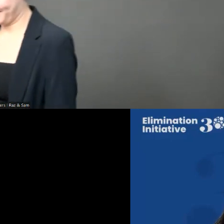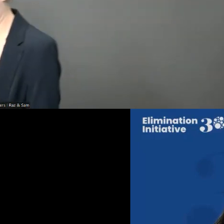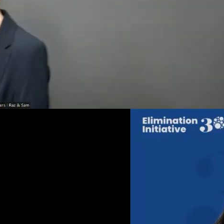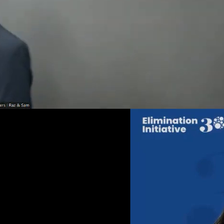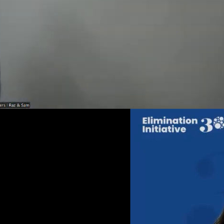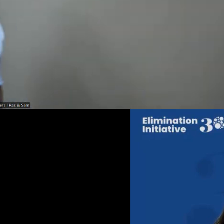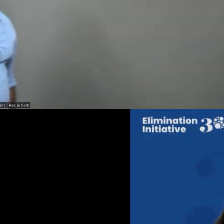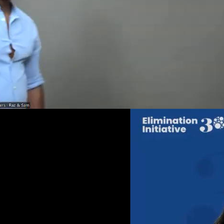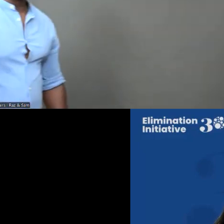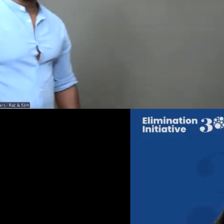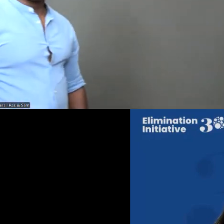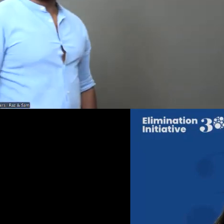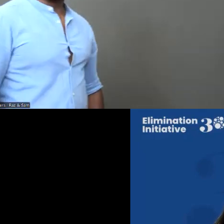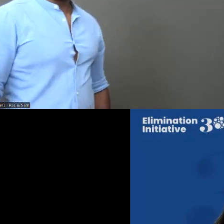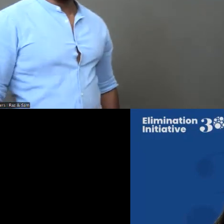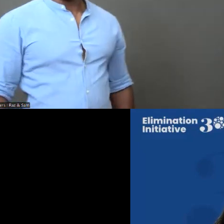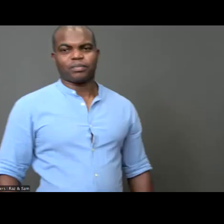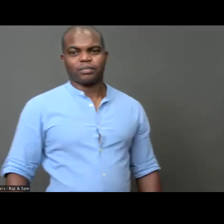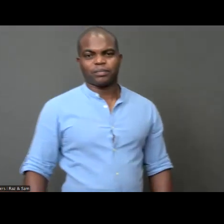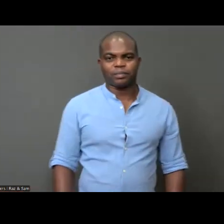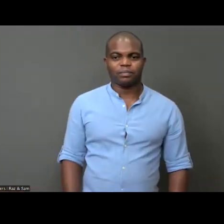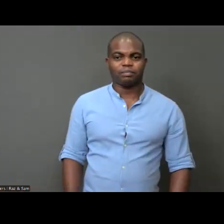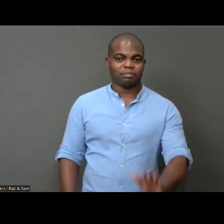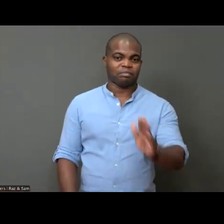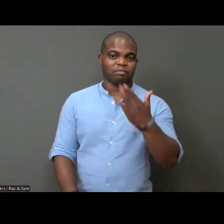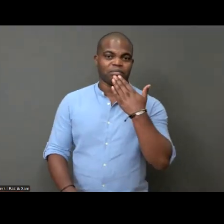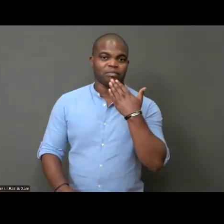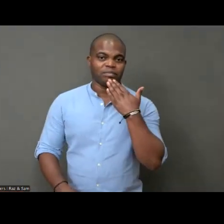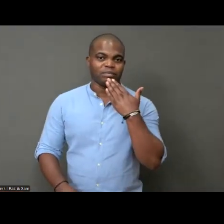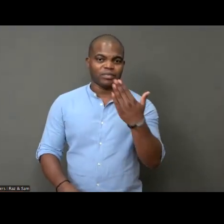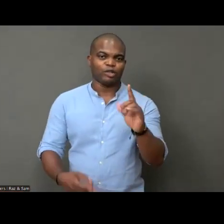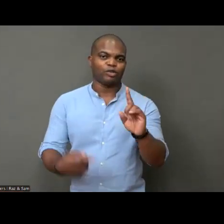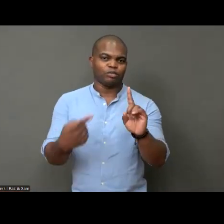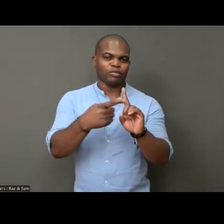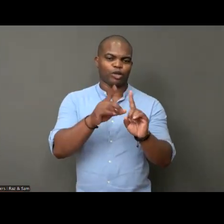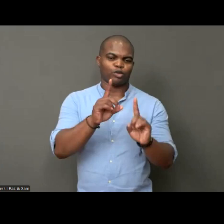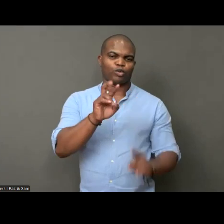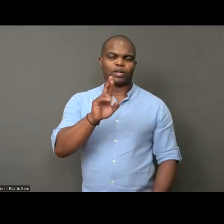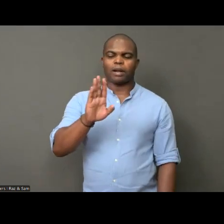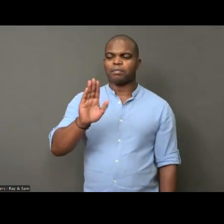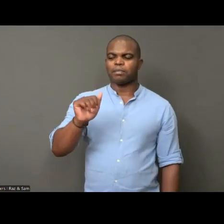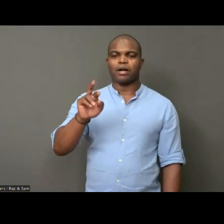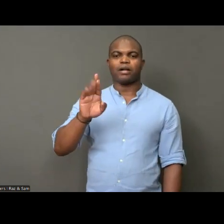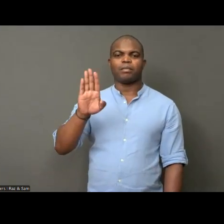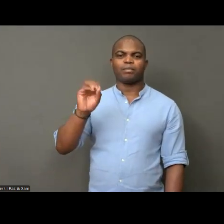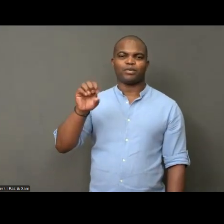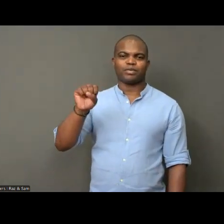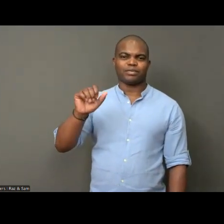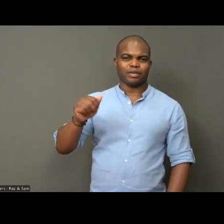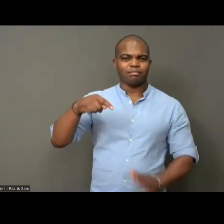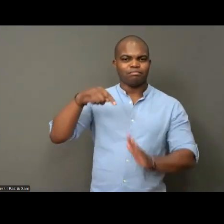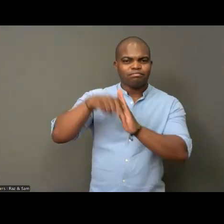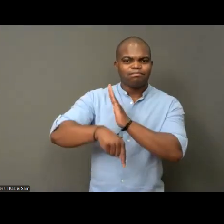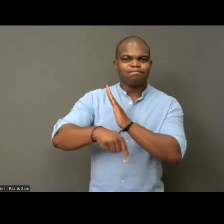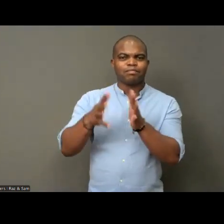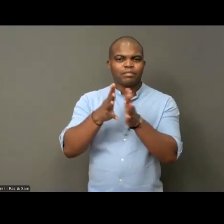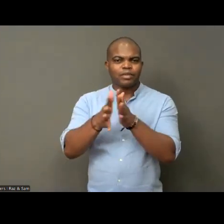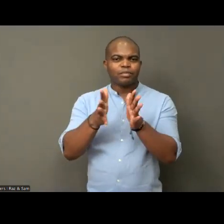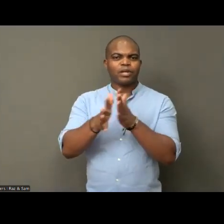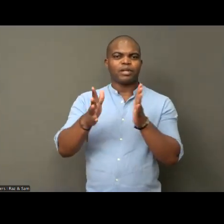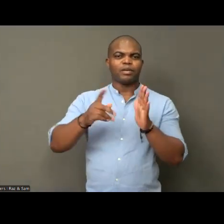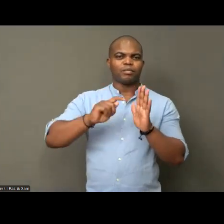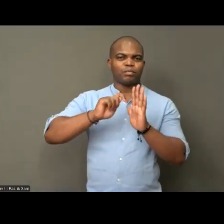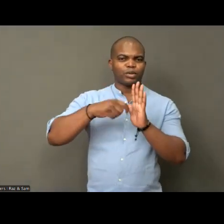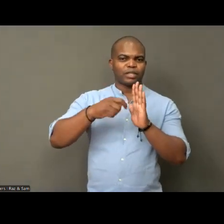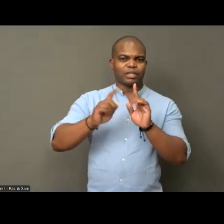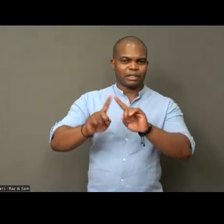Muito obrigado, Dr. Urrego, por apresentar a iniciativa abrangente da Colômbia com o objetivo de acelerar a eliminação de várias doenças